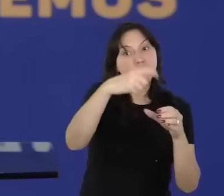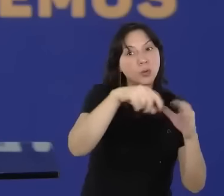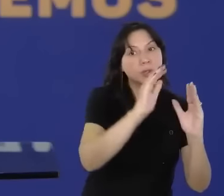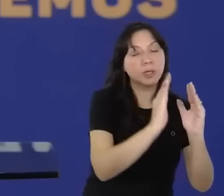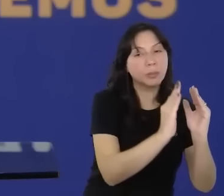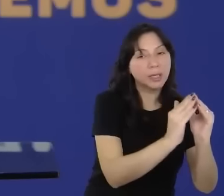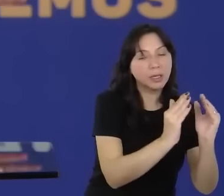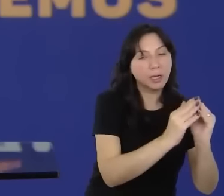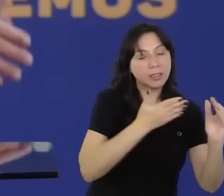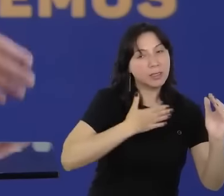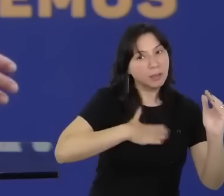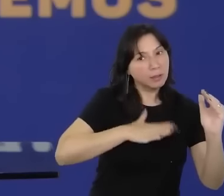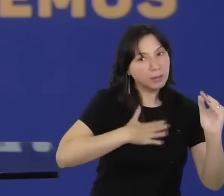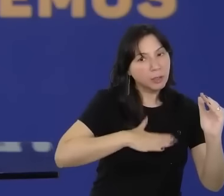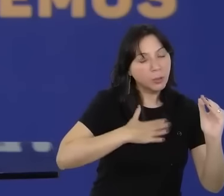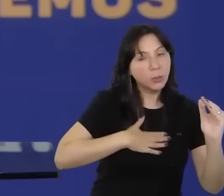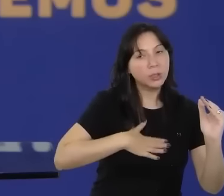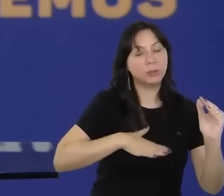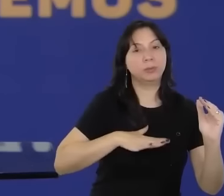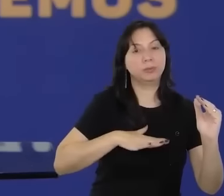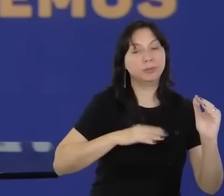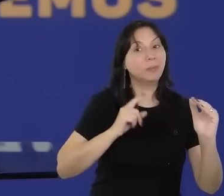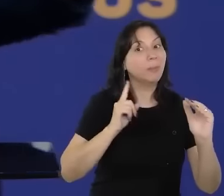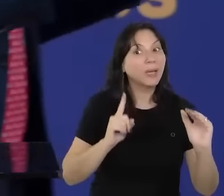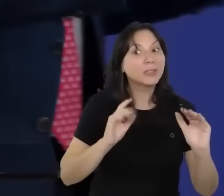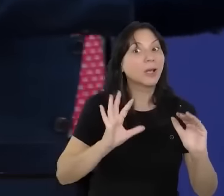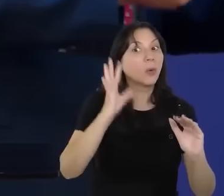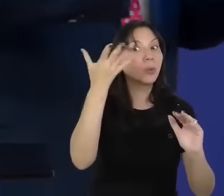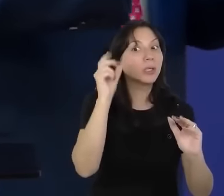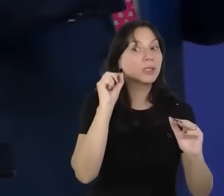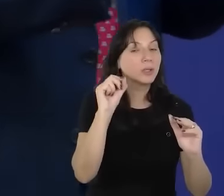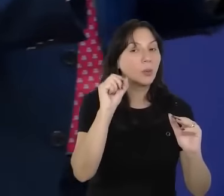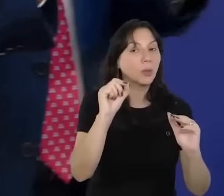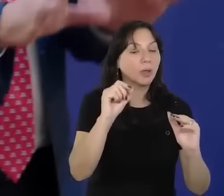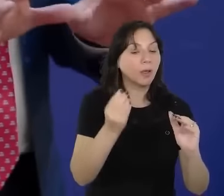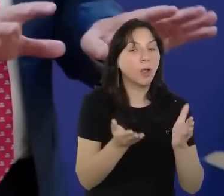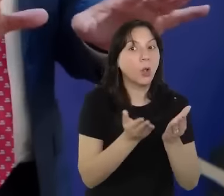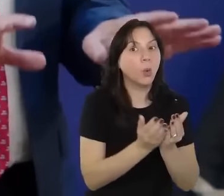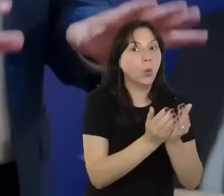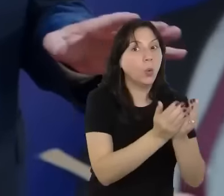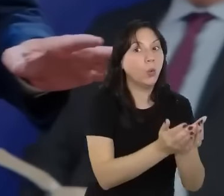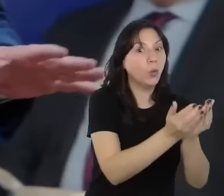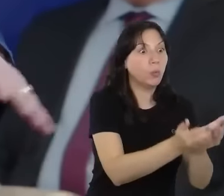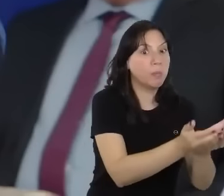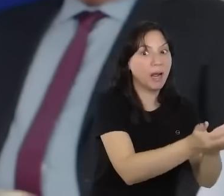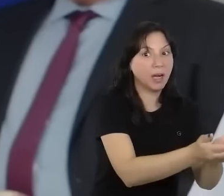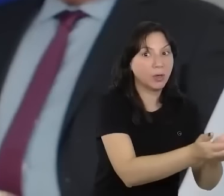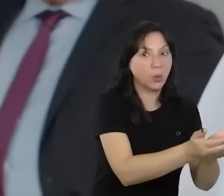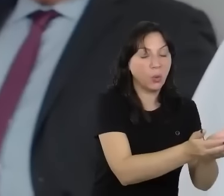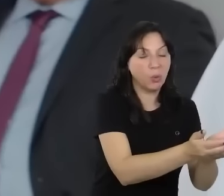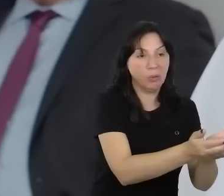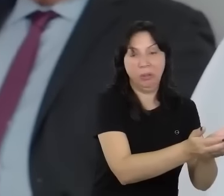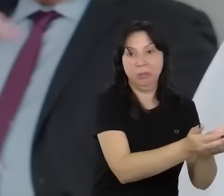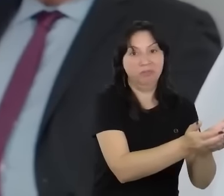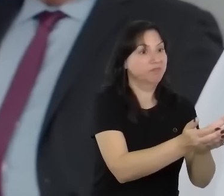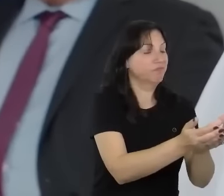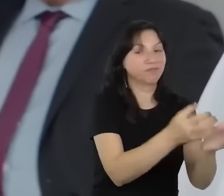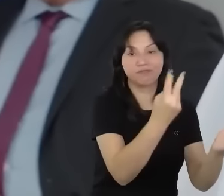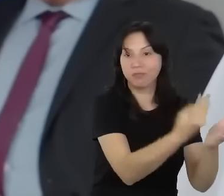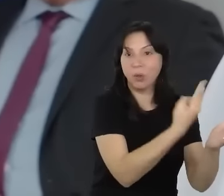eles poderiam esperar tudo menos isso até porque eles não entraram nesse barco voltando para casa depois das férias frustradas porque eles queriam fazer isso